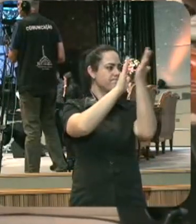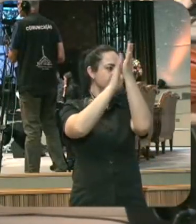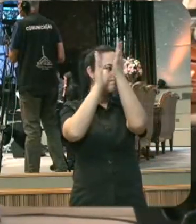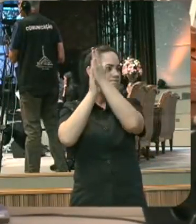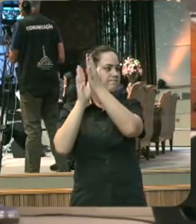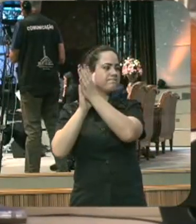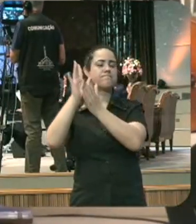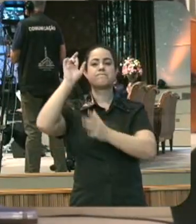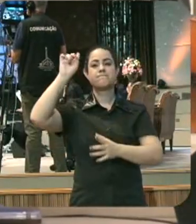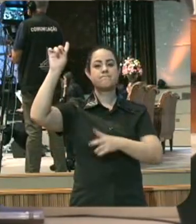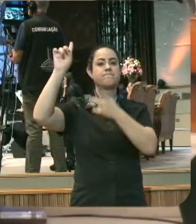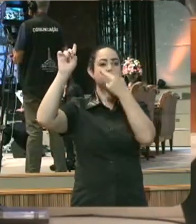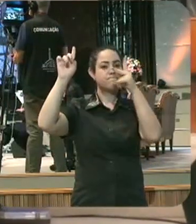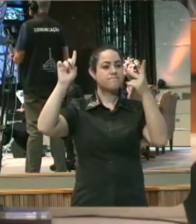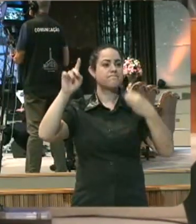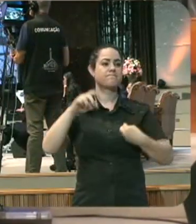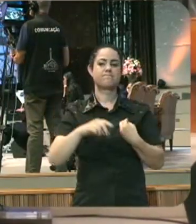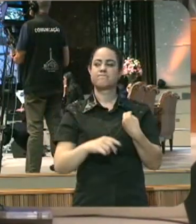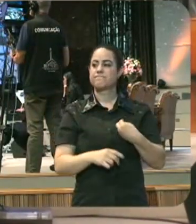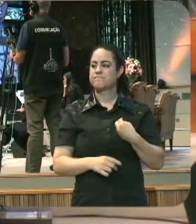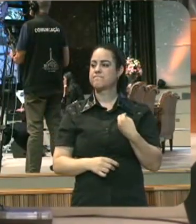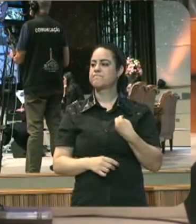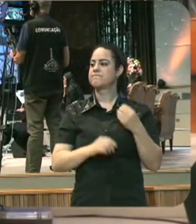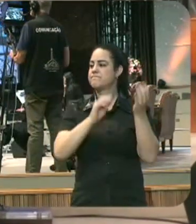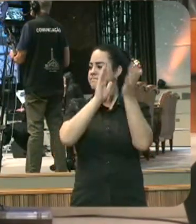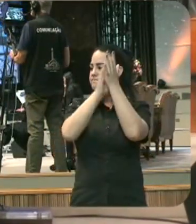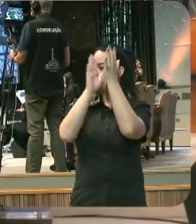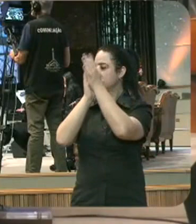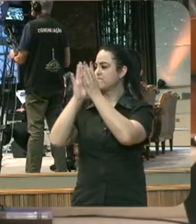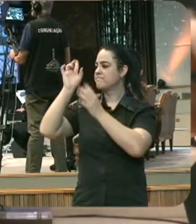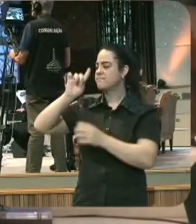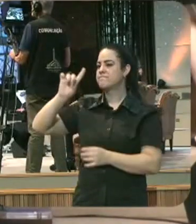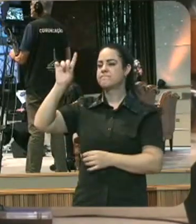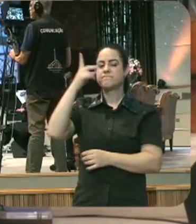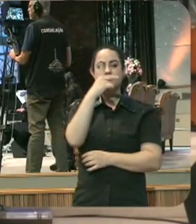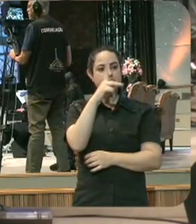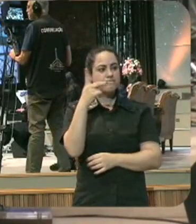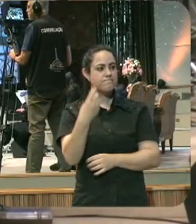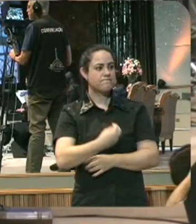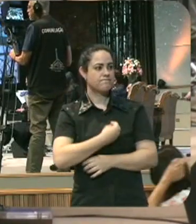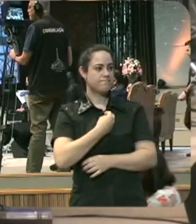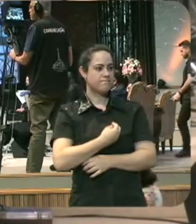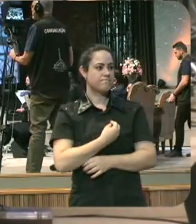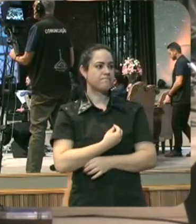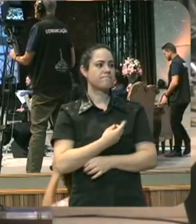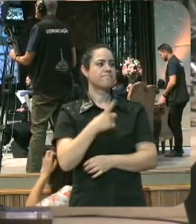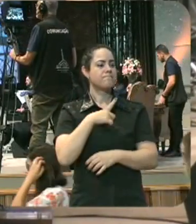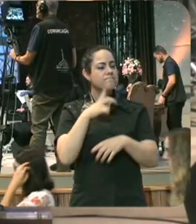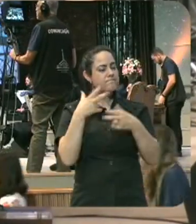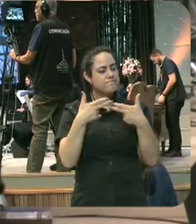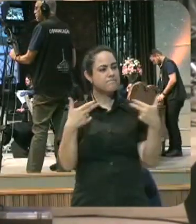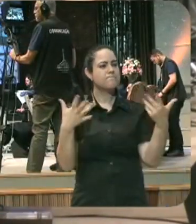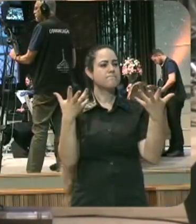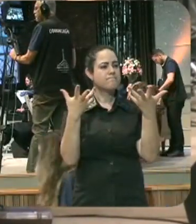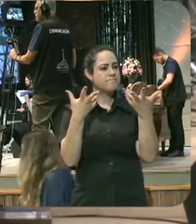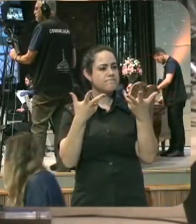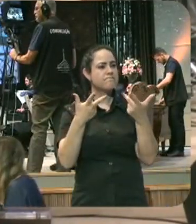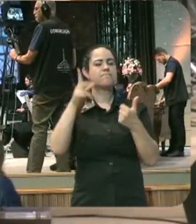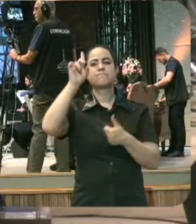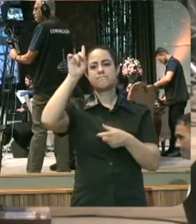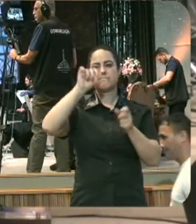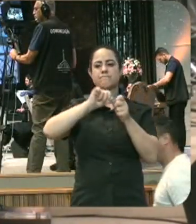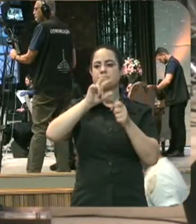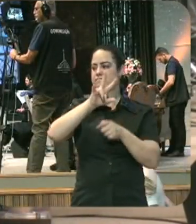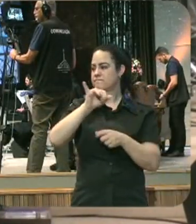Deus pela tua vida, querido. Louvado seja Deus pela tua vida, porque há coisas tremendas que Ele vai fazer.